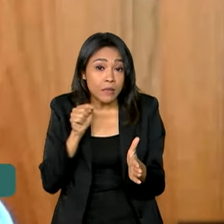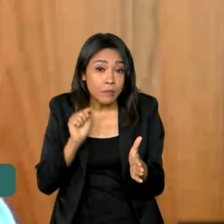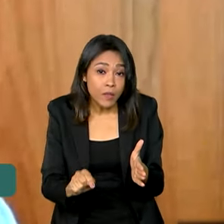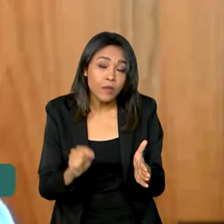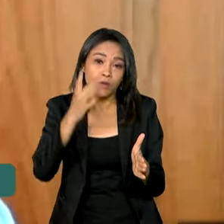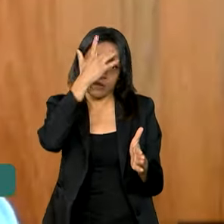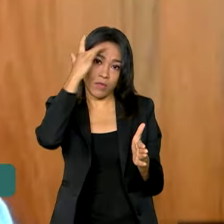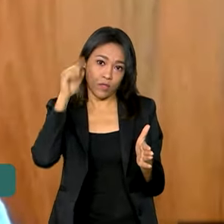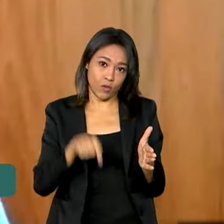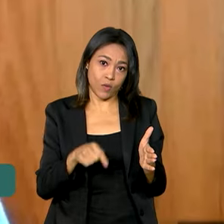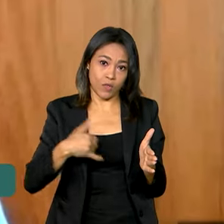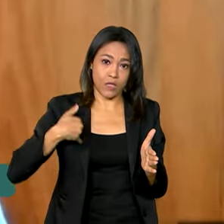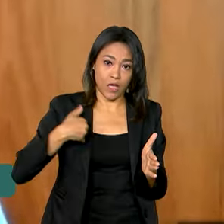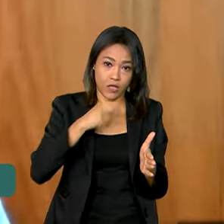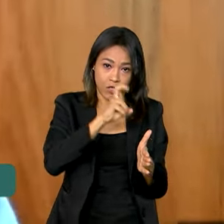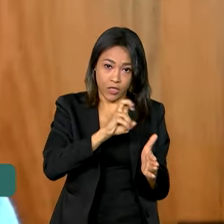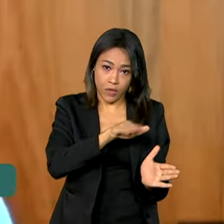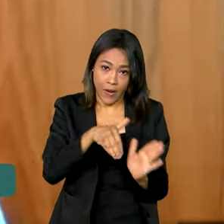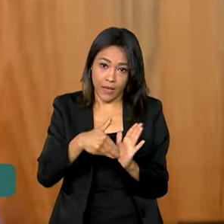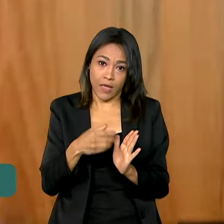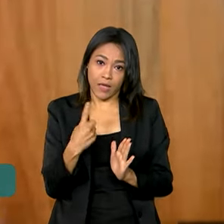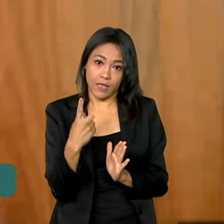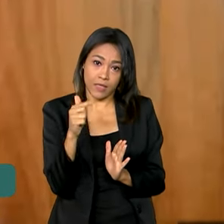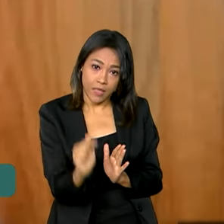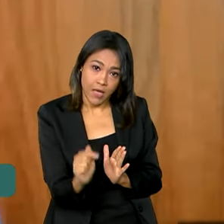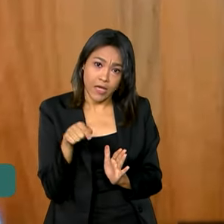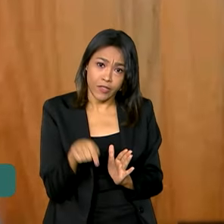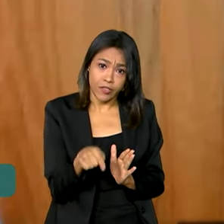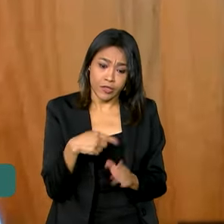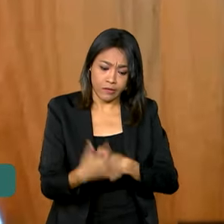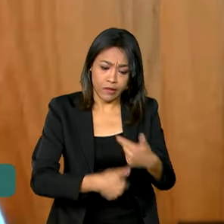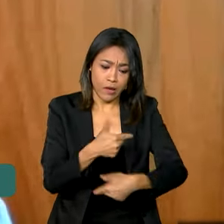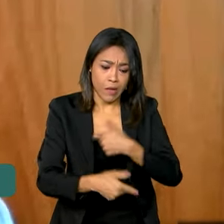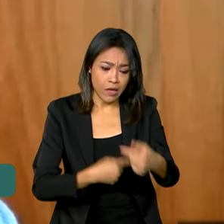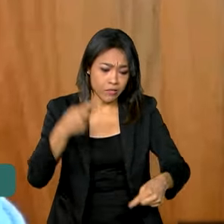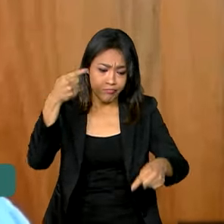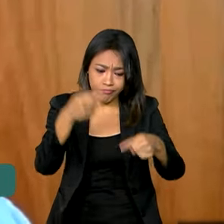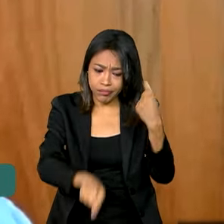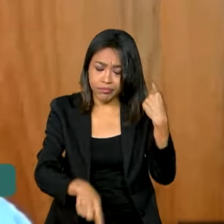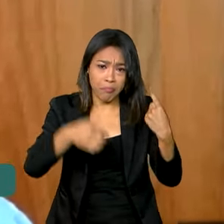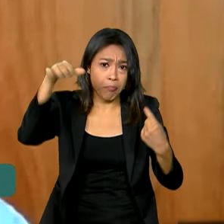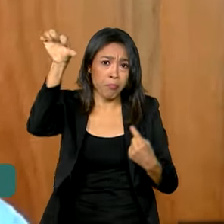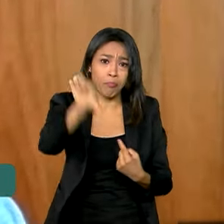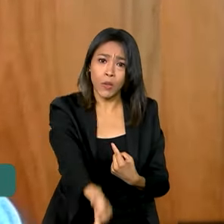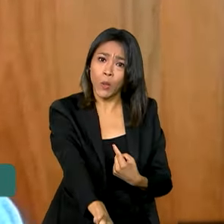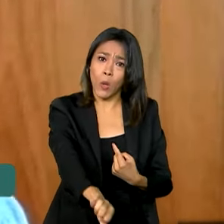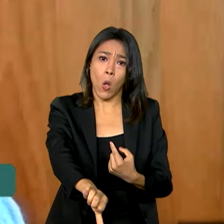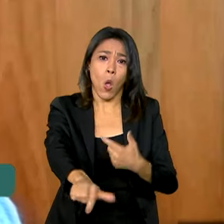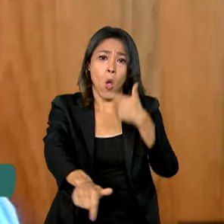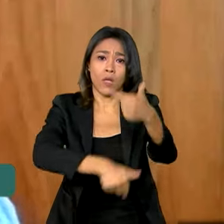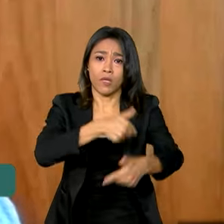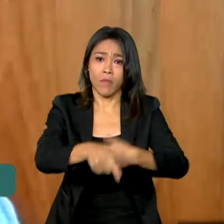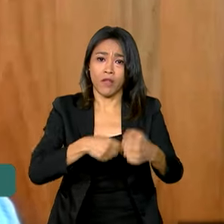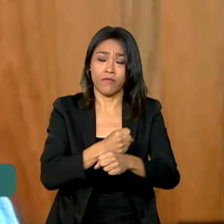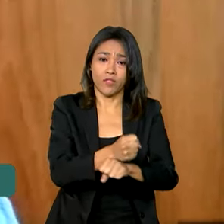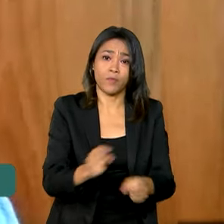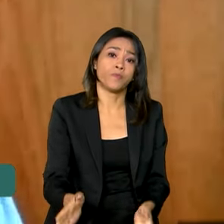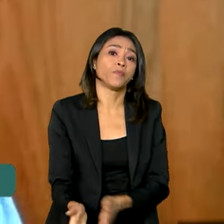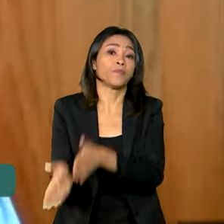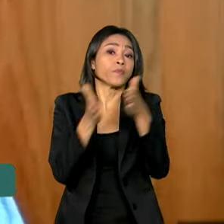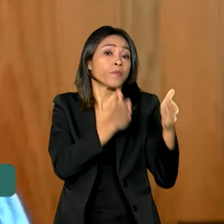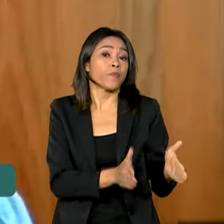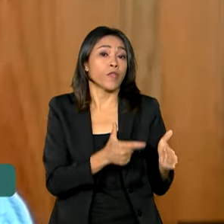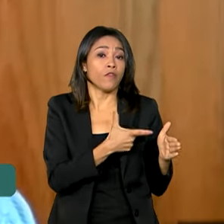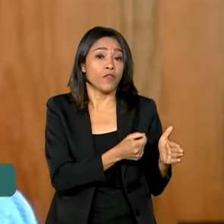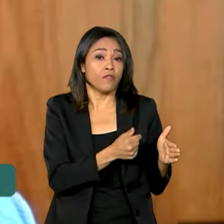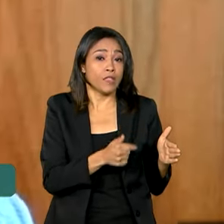pessoas de 5 a 17 anos de idade em ocupações consideradas umas piores formas de trabalho infantil. Em 2022, né,